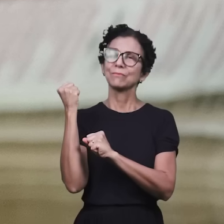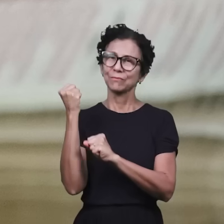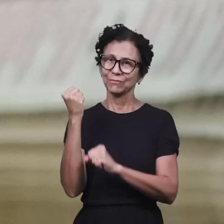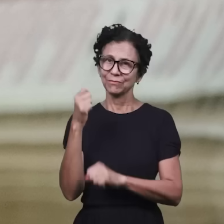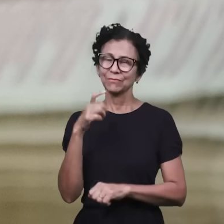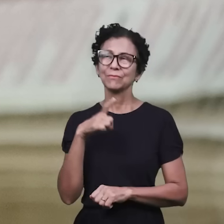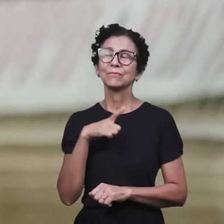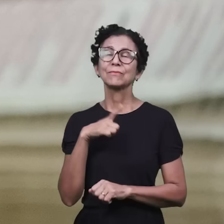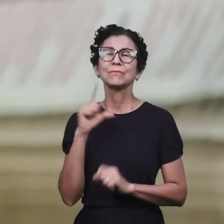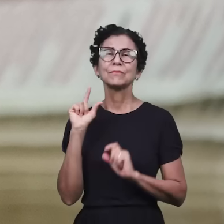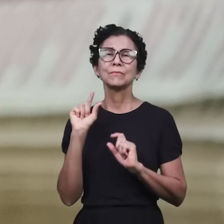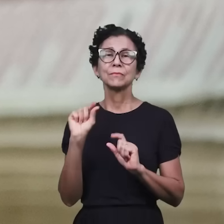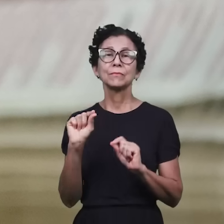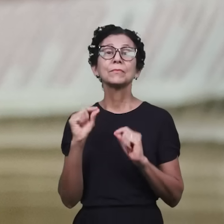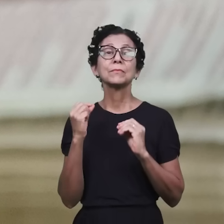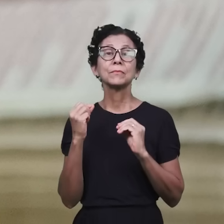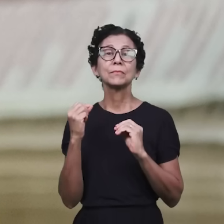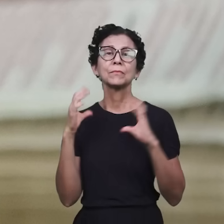purificar.